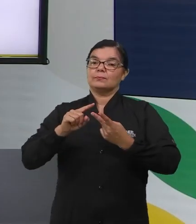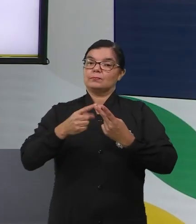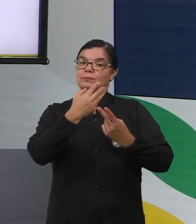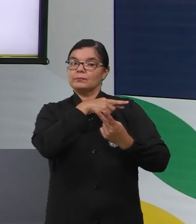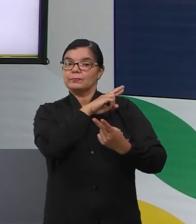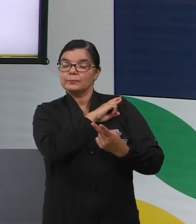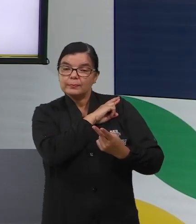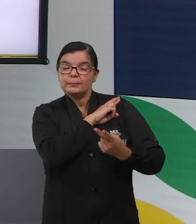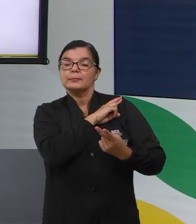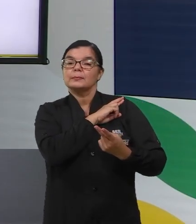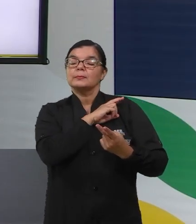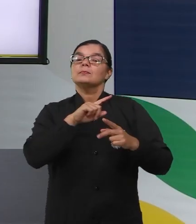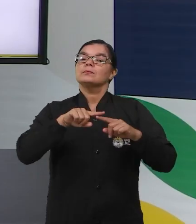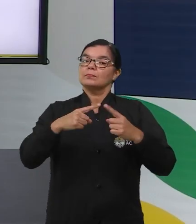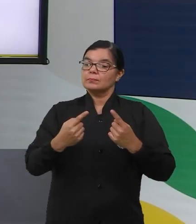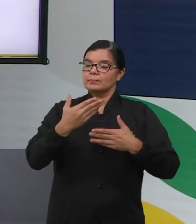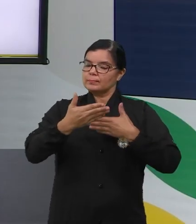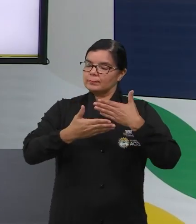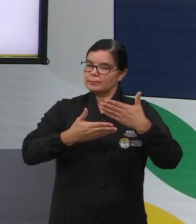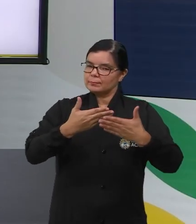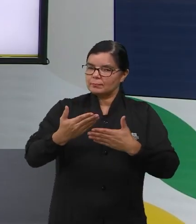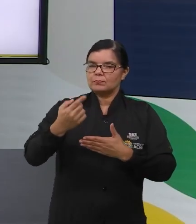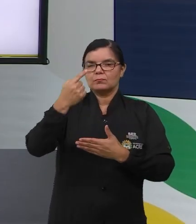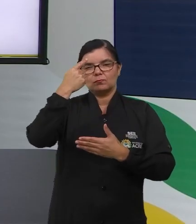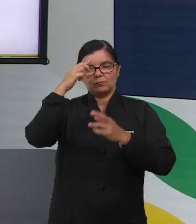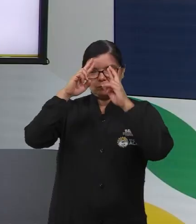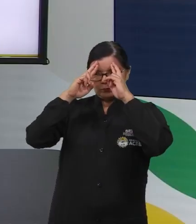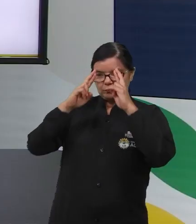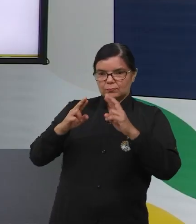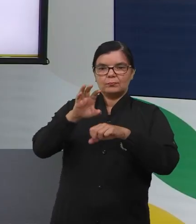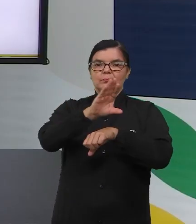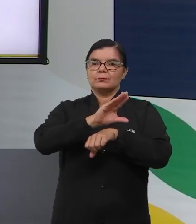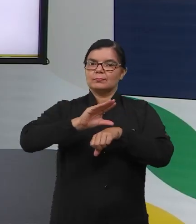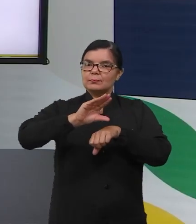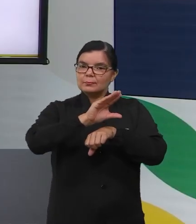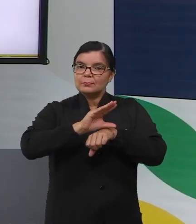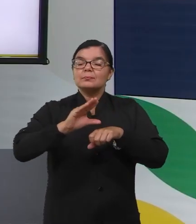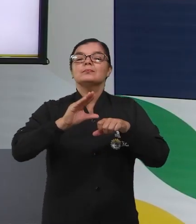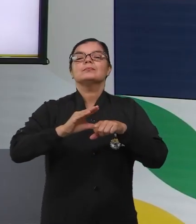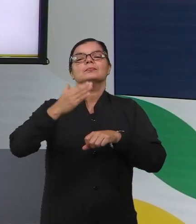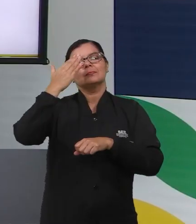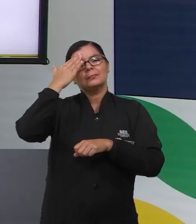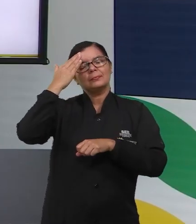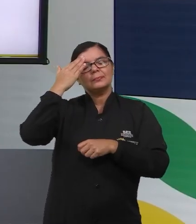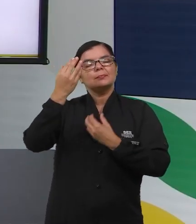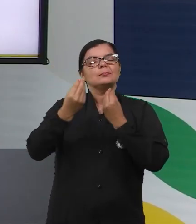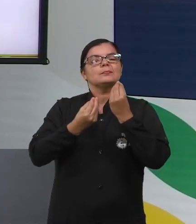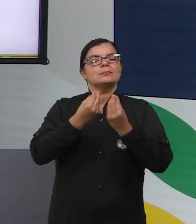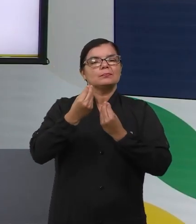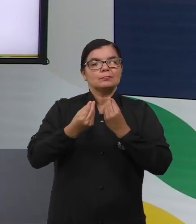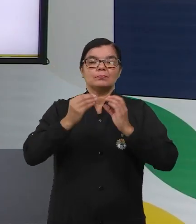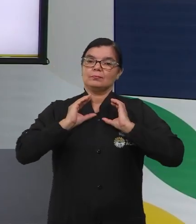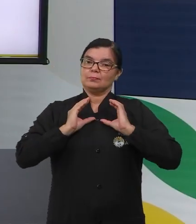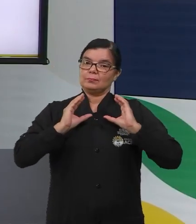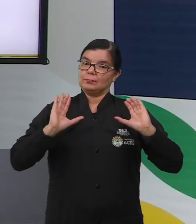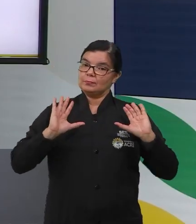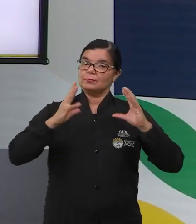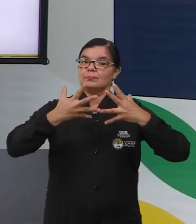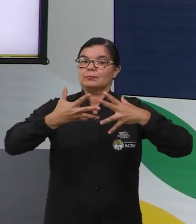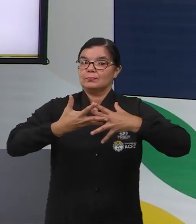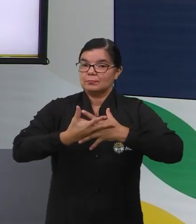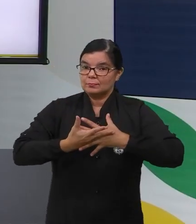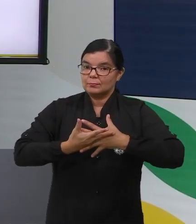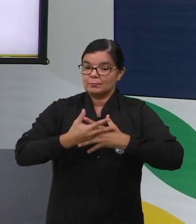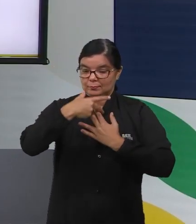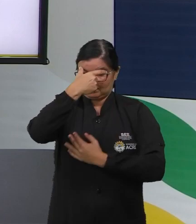deveres, às logísticas. Então, a partir do momento que você respeita a Constituição, você consegue entender e direcionar a sua cidadania, porque você, como